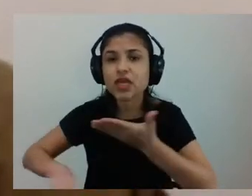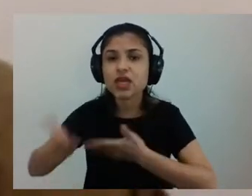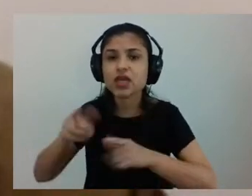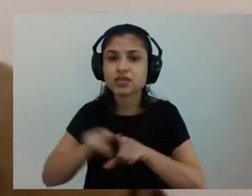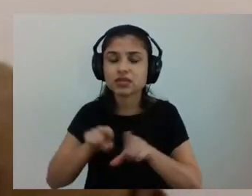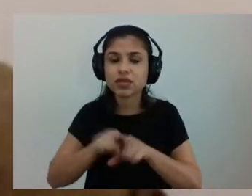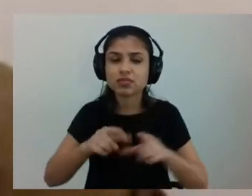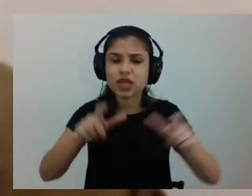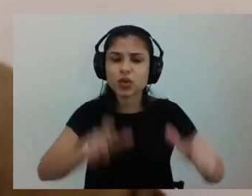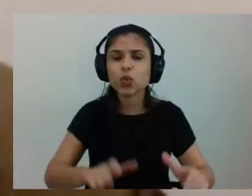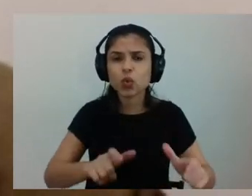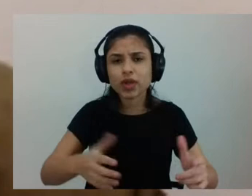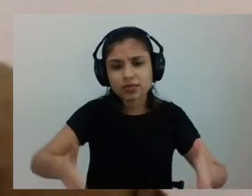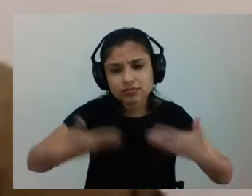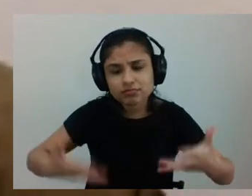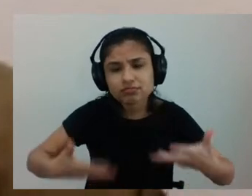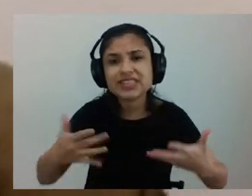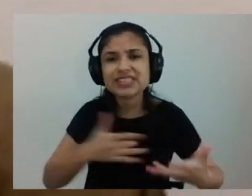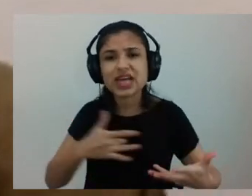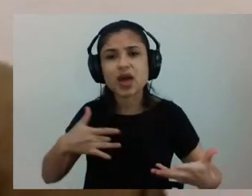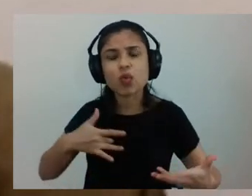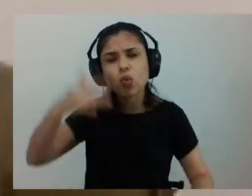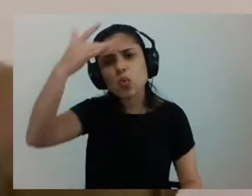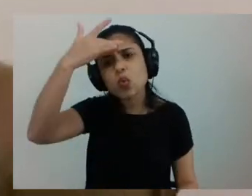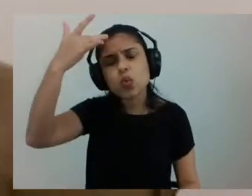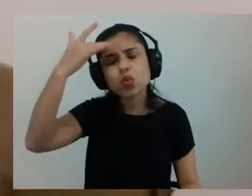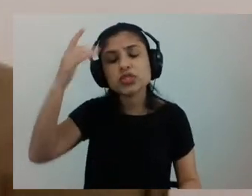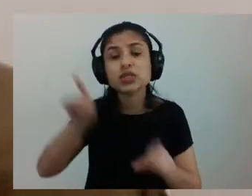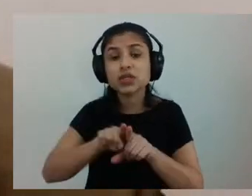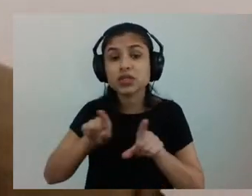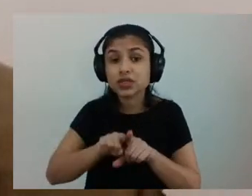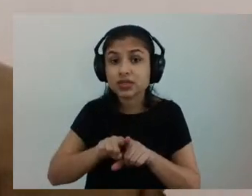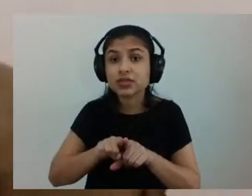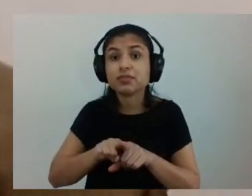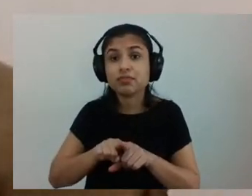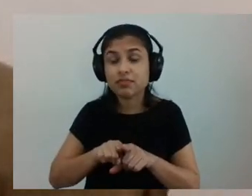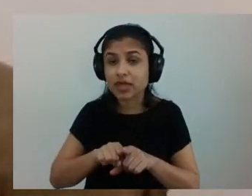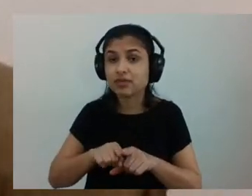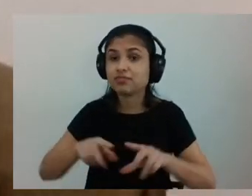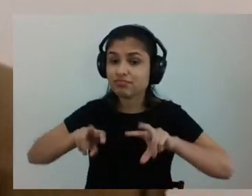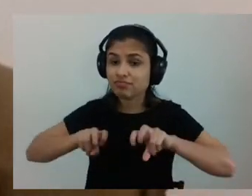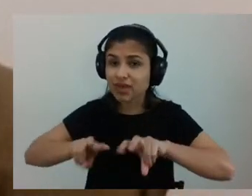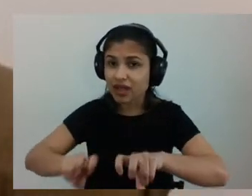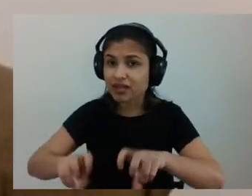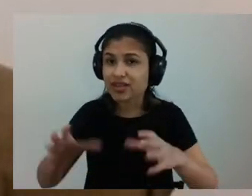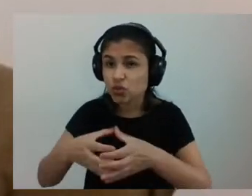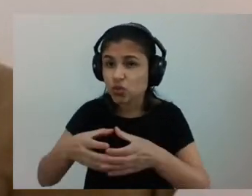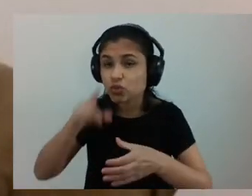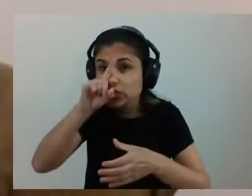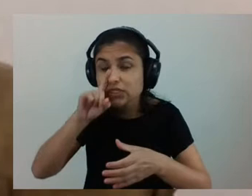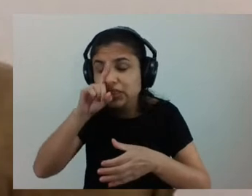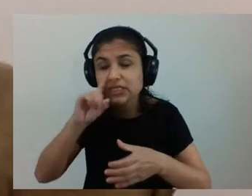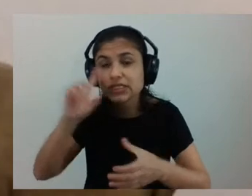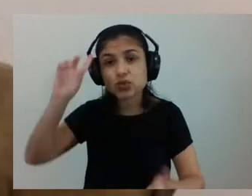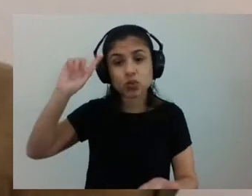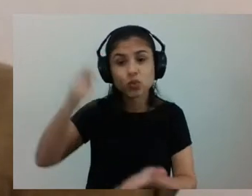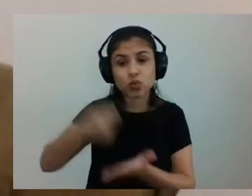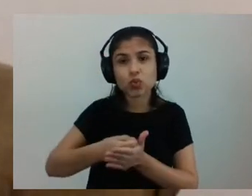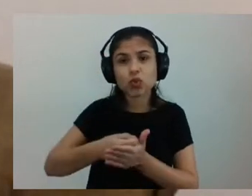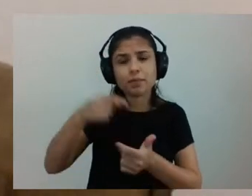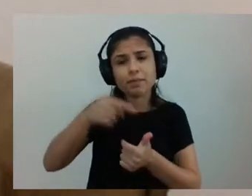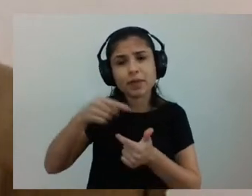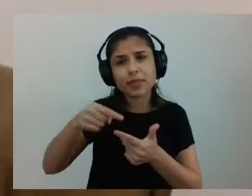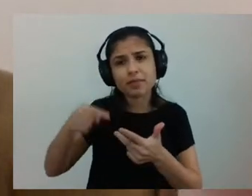saúde, além de questões voltadas para análise de grupo de risco, tomadas de decisões que possam subsidiar esses